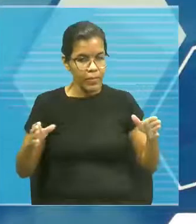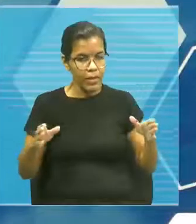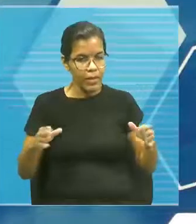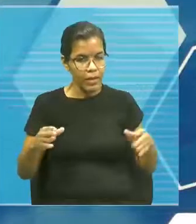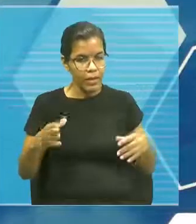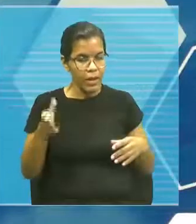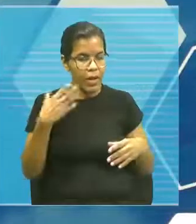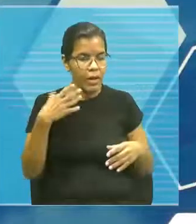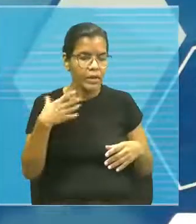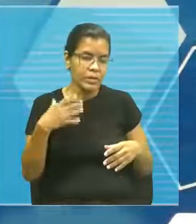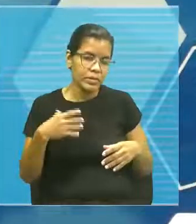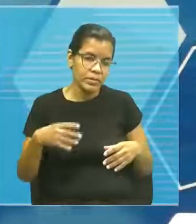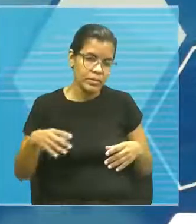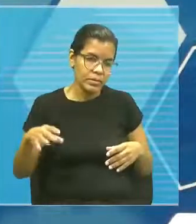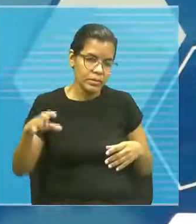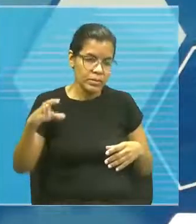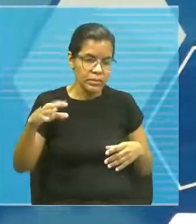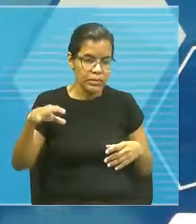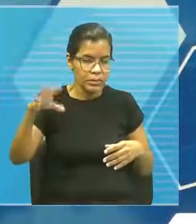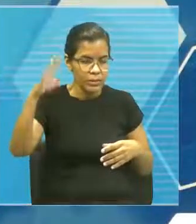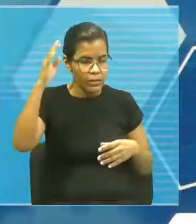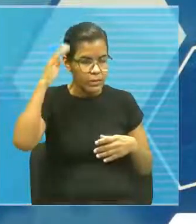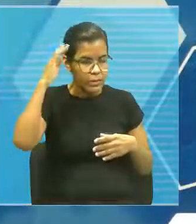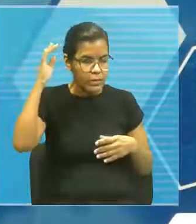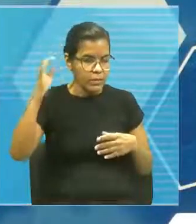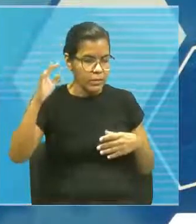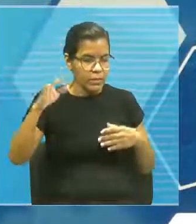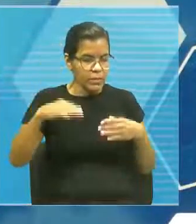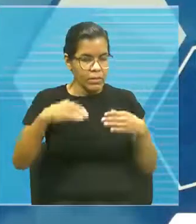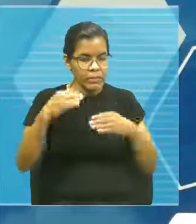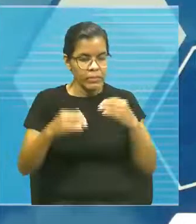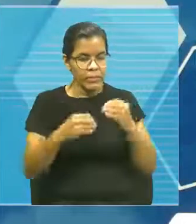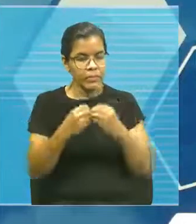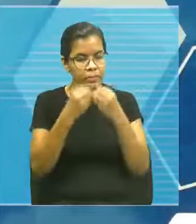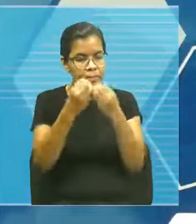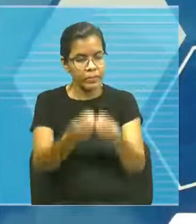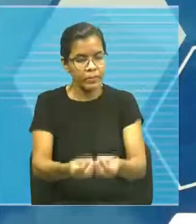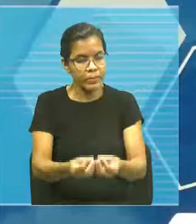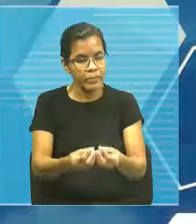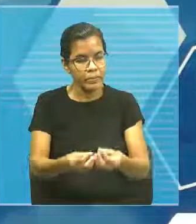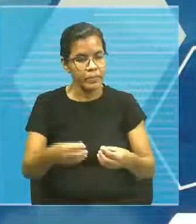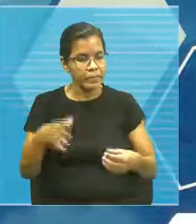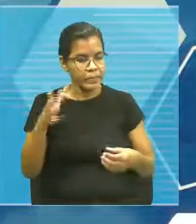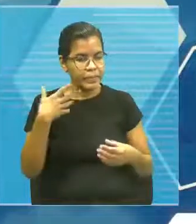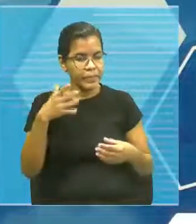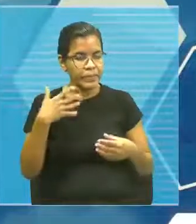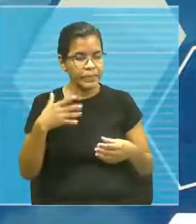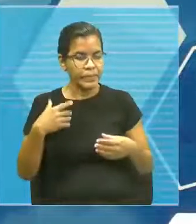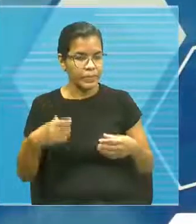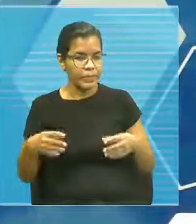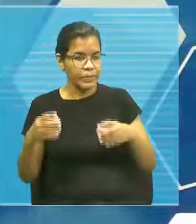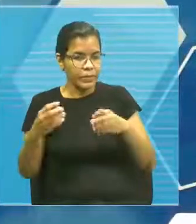caso aqui a minha cabeça, vai ofertar calor para o saco de gelo.